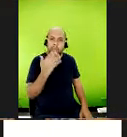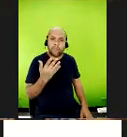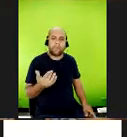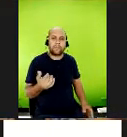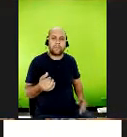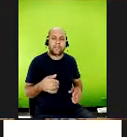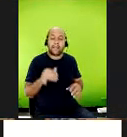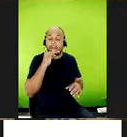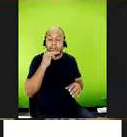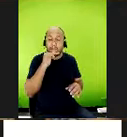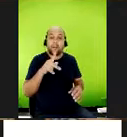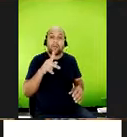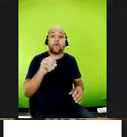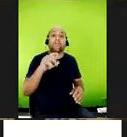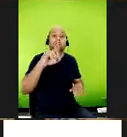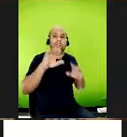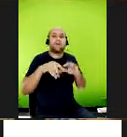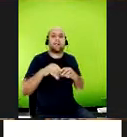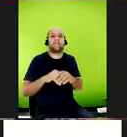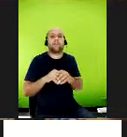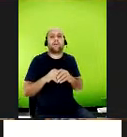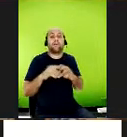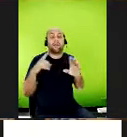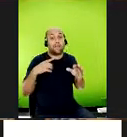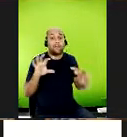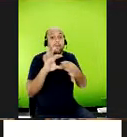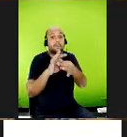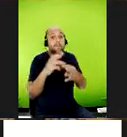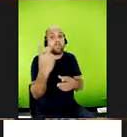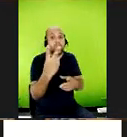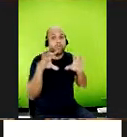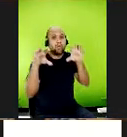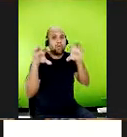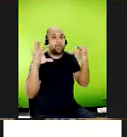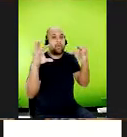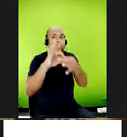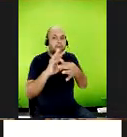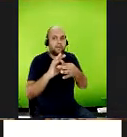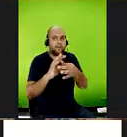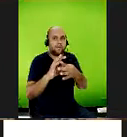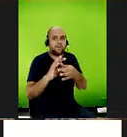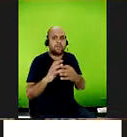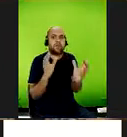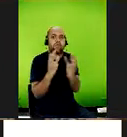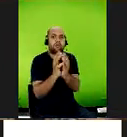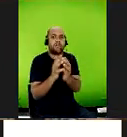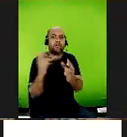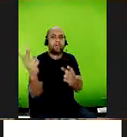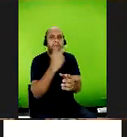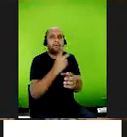é uma ideia de conjugar dois universos que nós temos é dentro desse negócio né que junto esses duas possibilidades profissionais